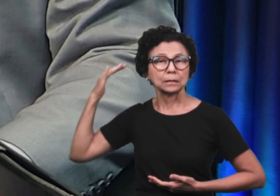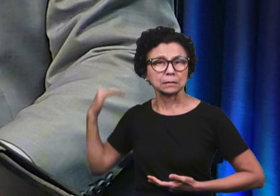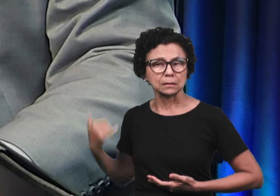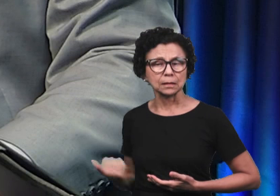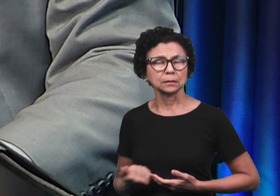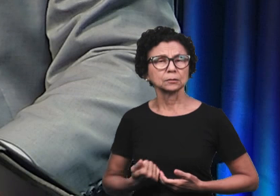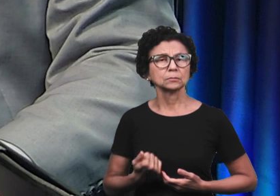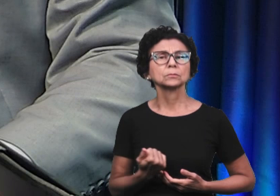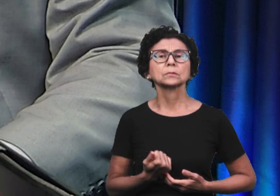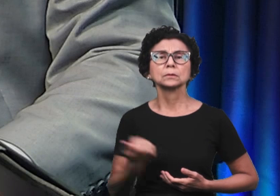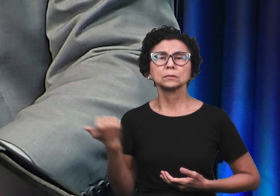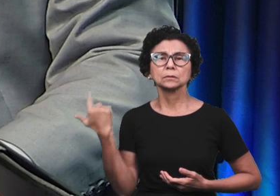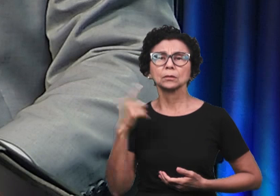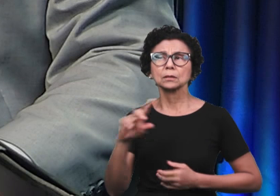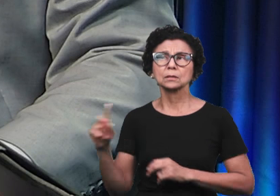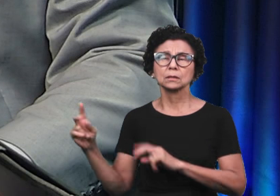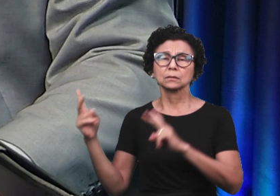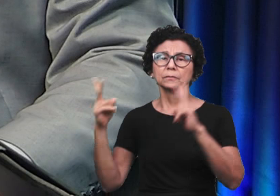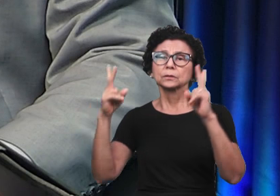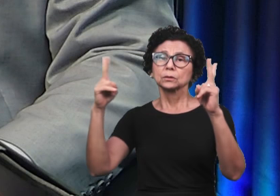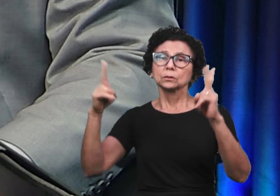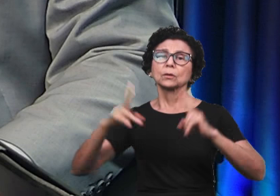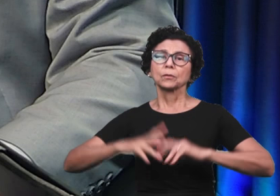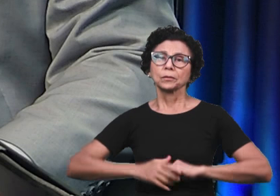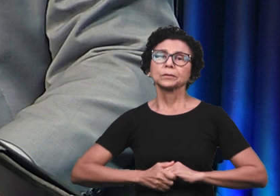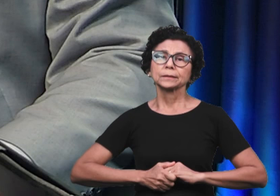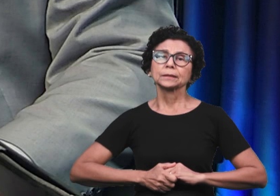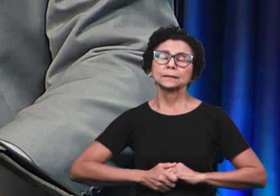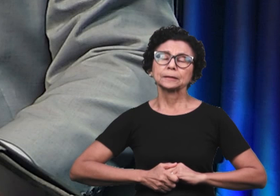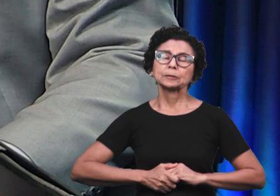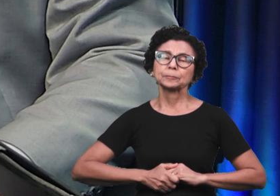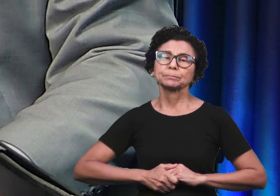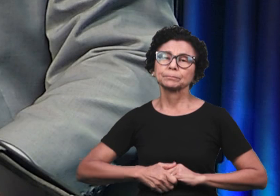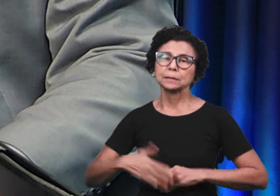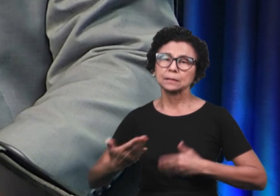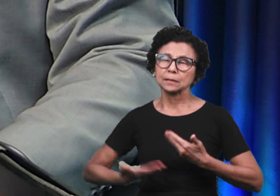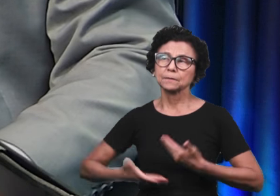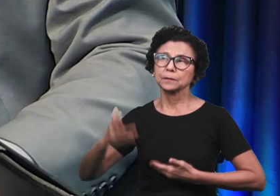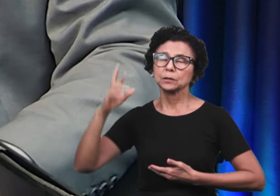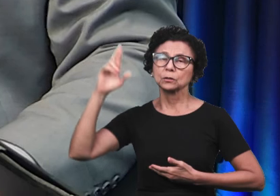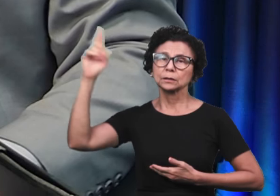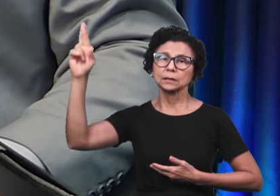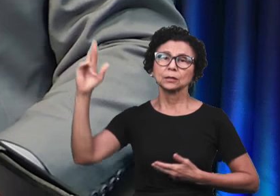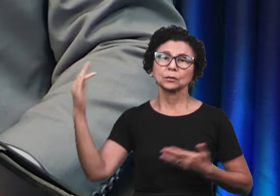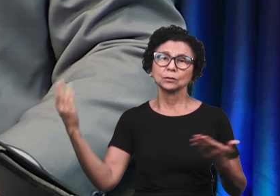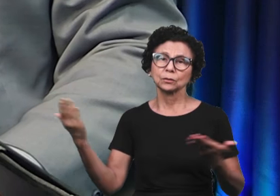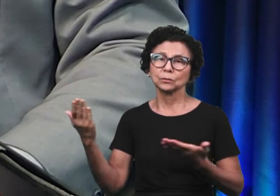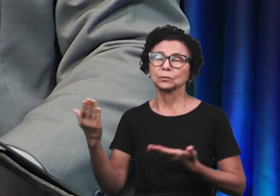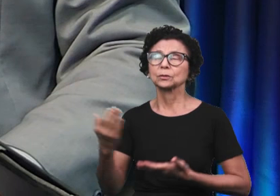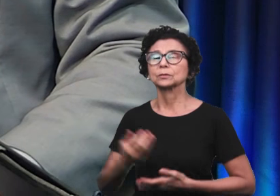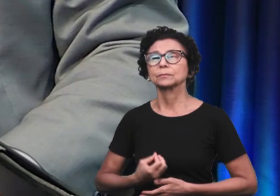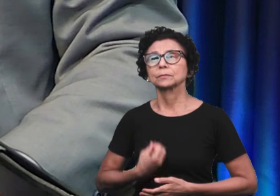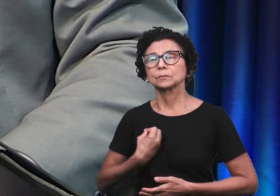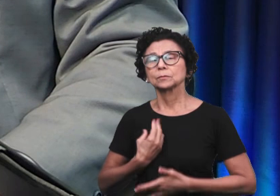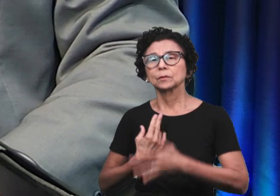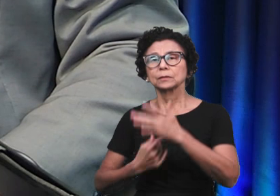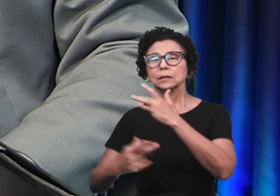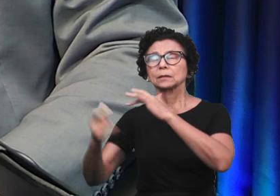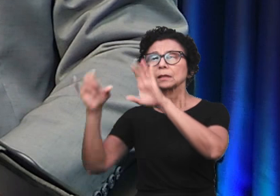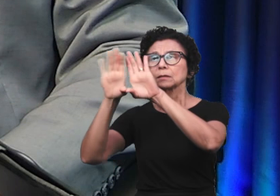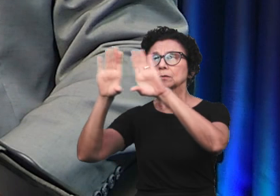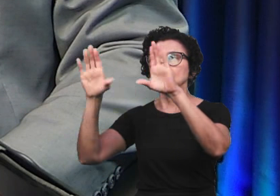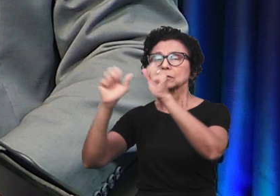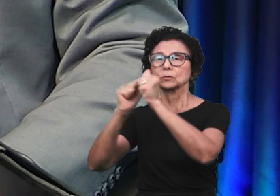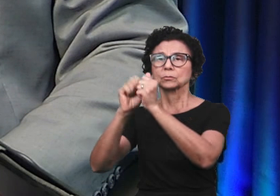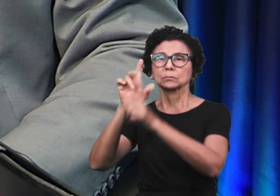ao chamado, seguiram ao Senhor e, consequentemente, estão na eternidade. Glória a Deus por isso. E por isso